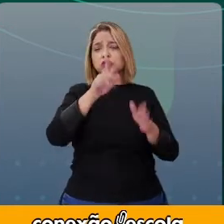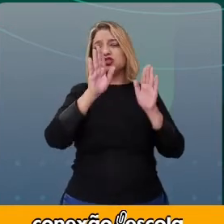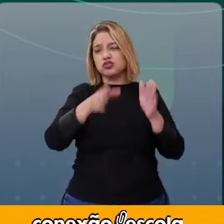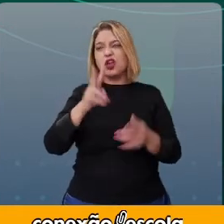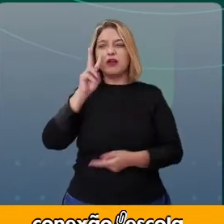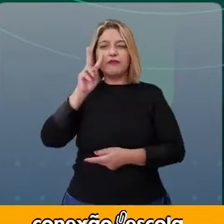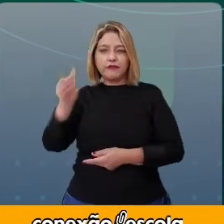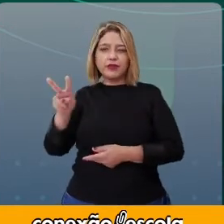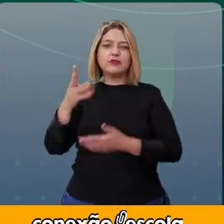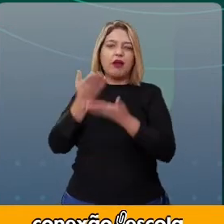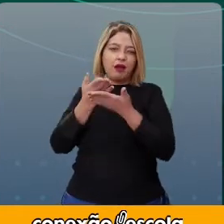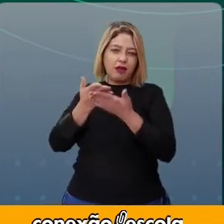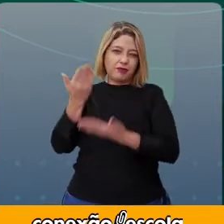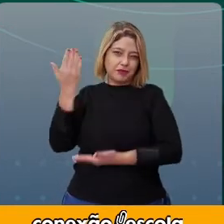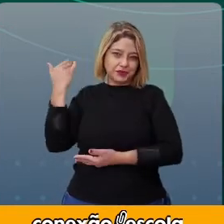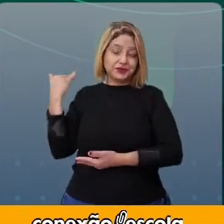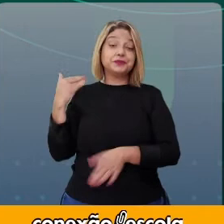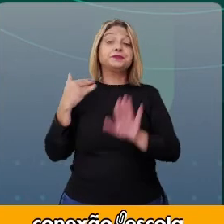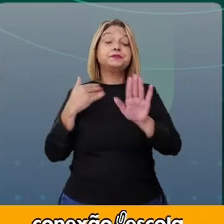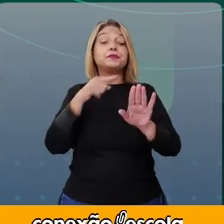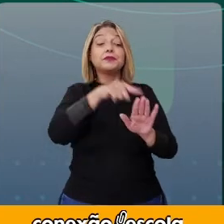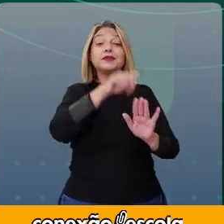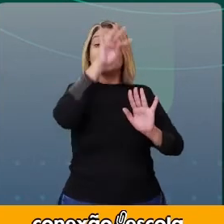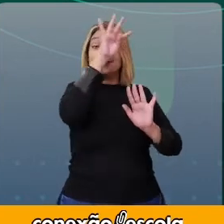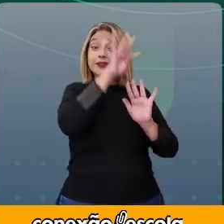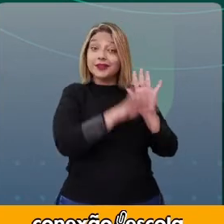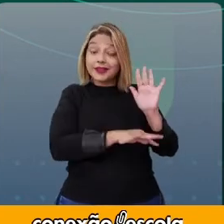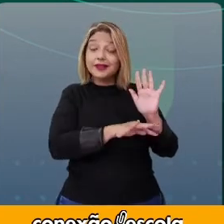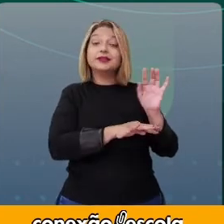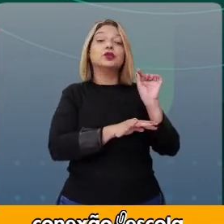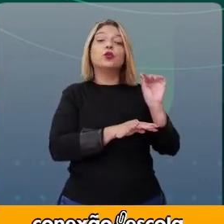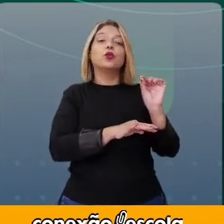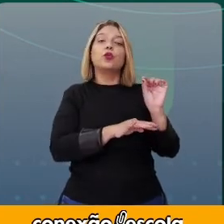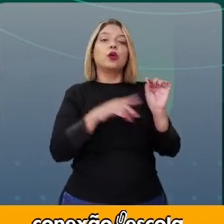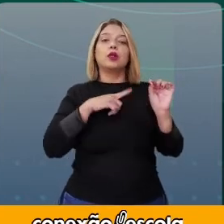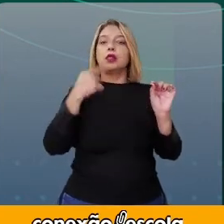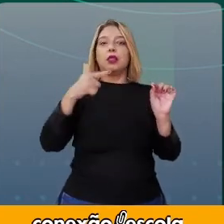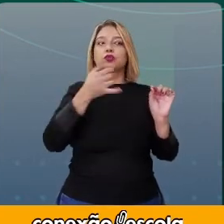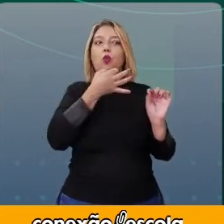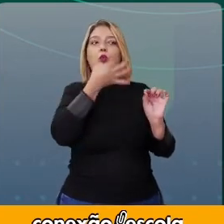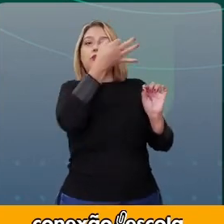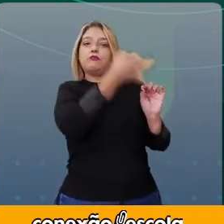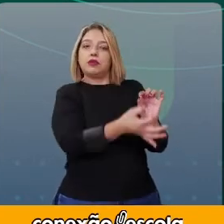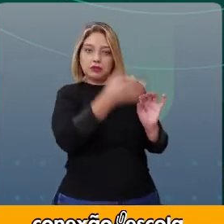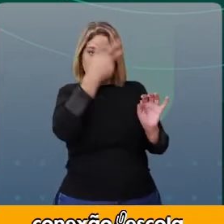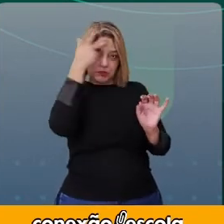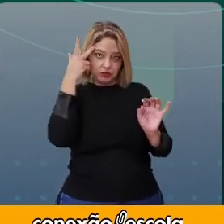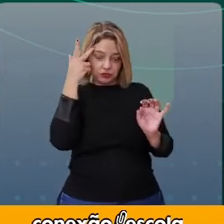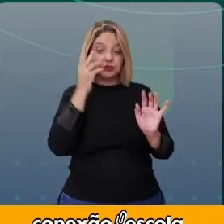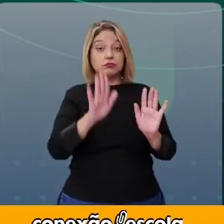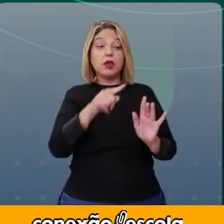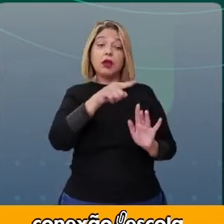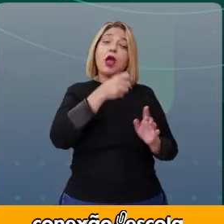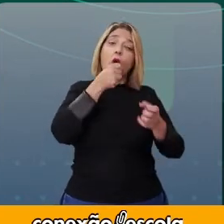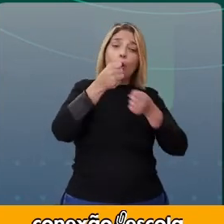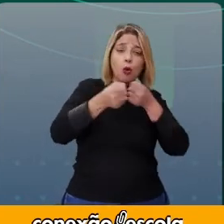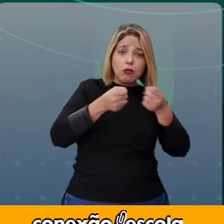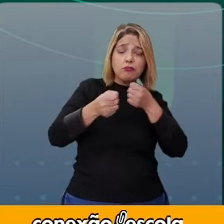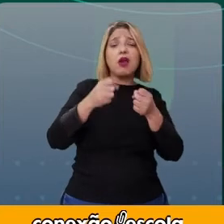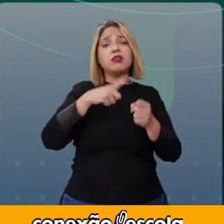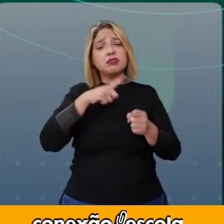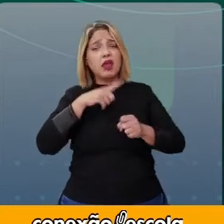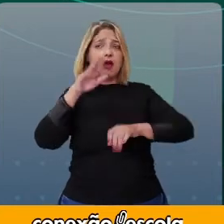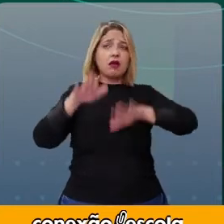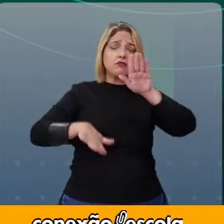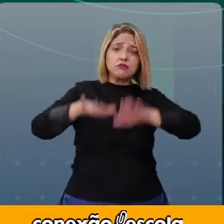Sempre, é um texto que não emite opinião. A reportagem, às vezes, emite um ponto de